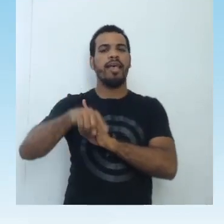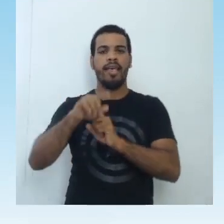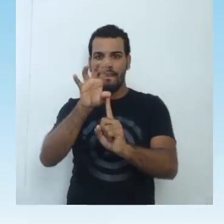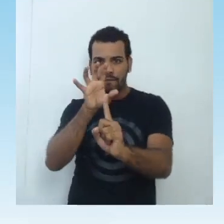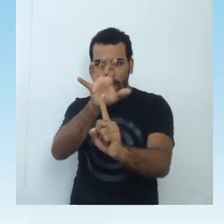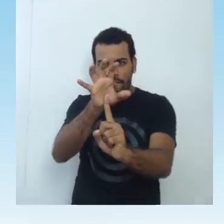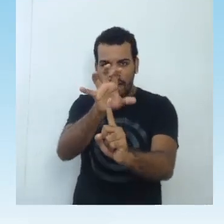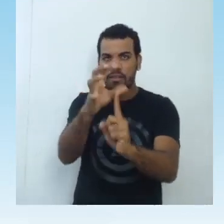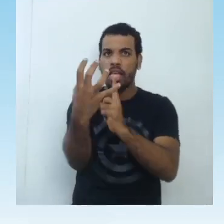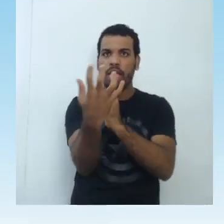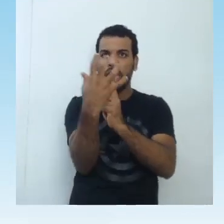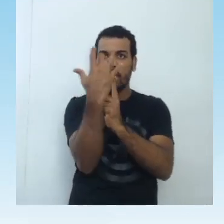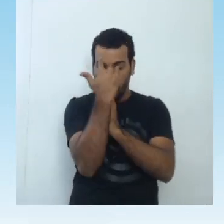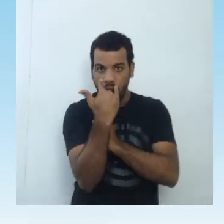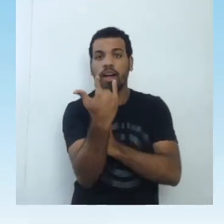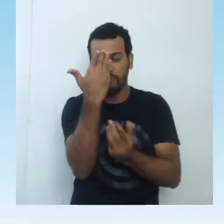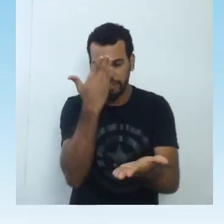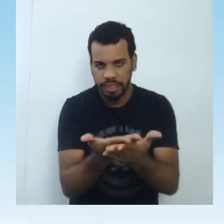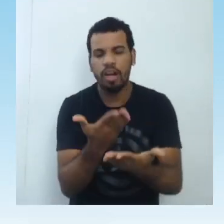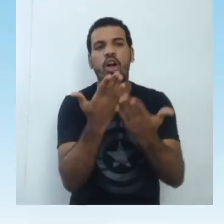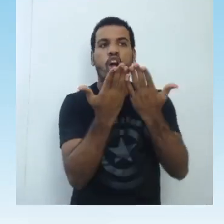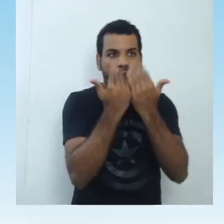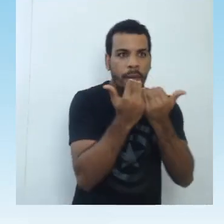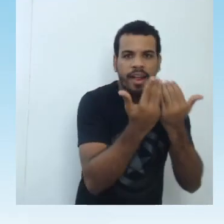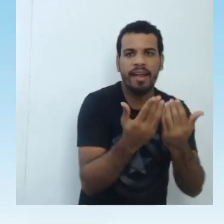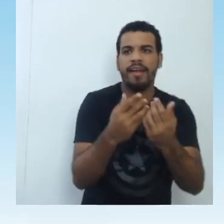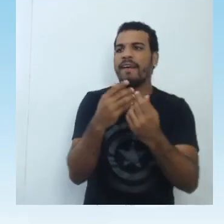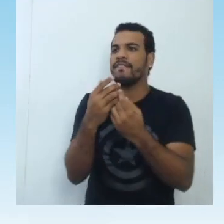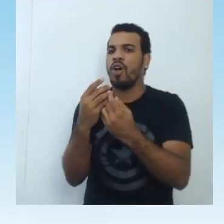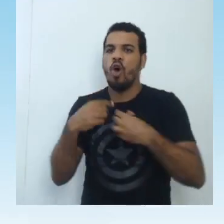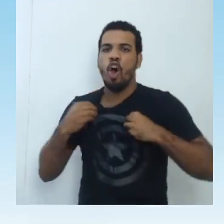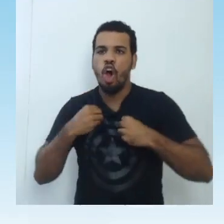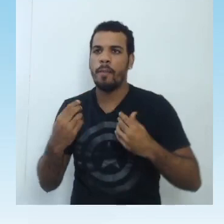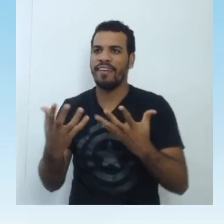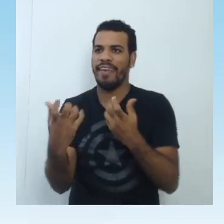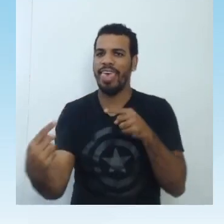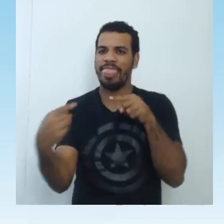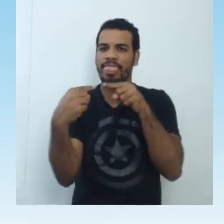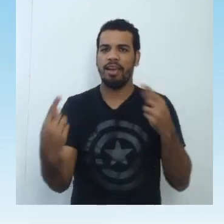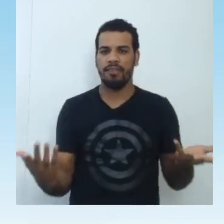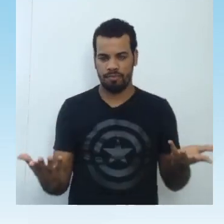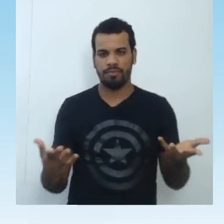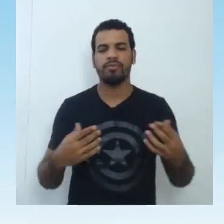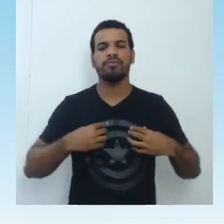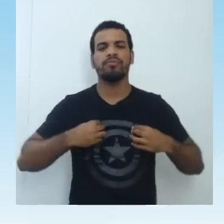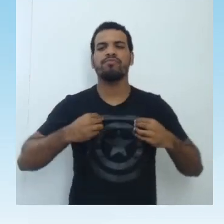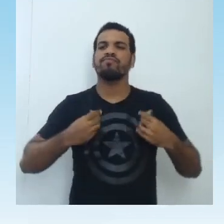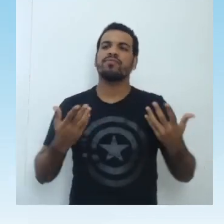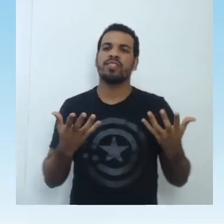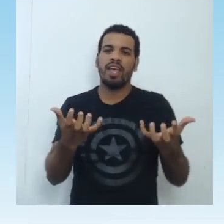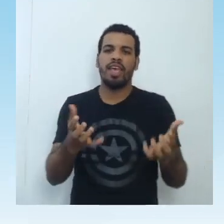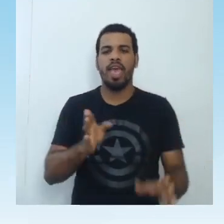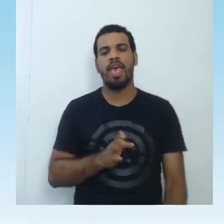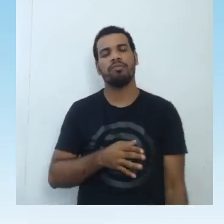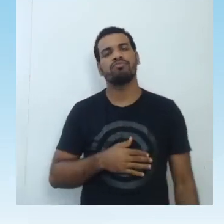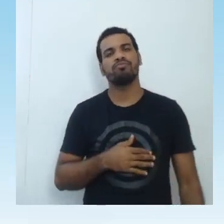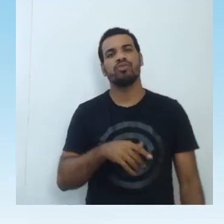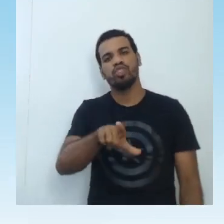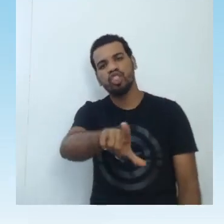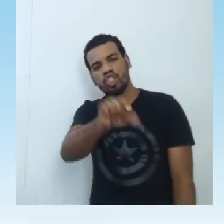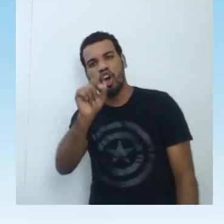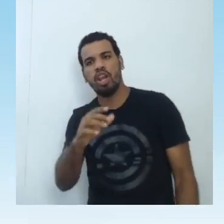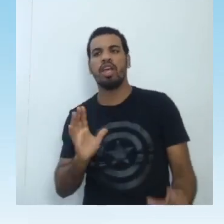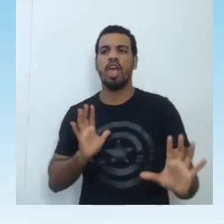consumir determinado alimento, a consumir determinada roupa, a se colocar politicamente, seja à esquerda ou à direita ou